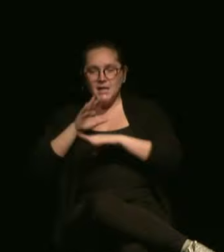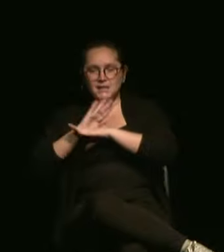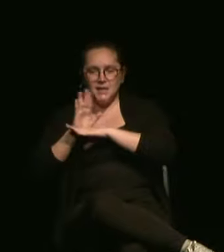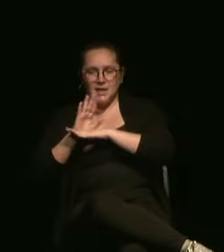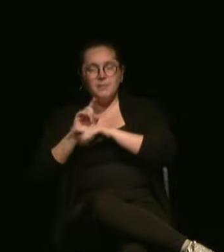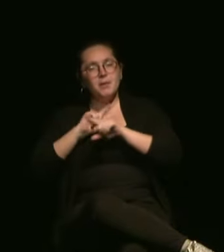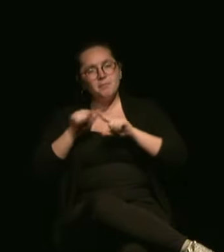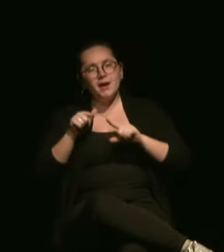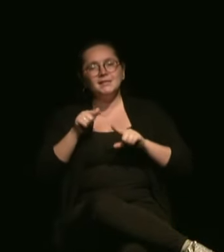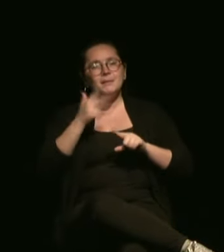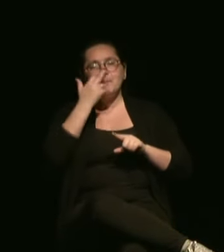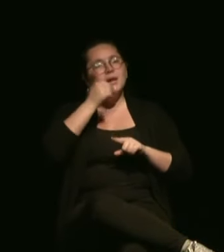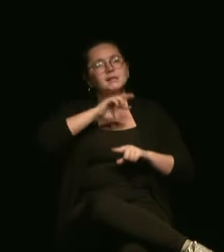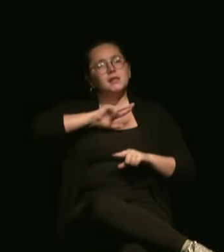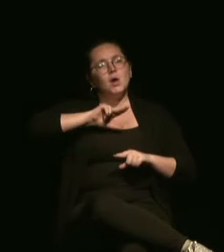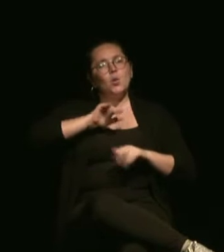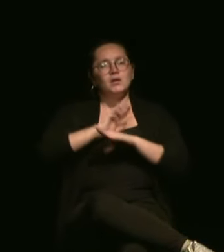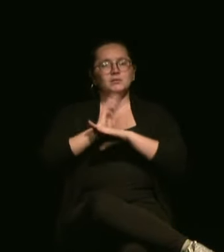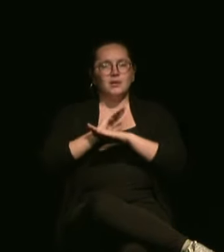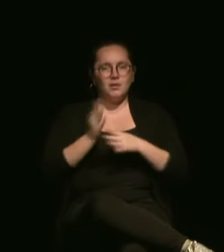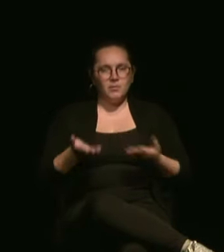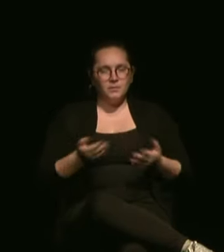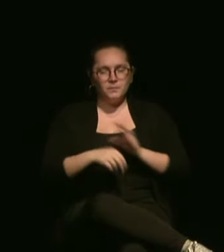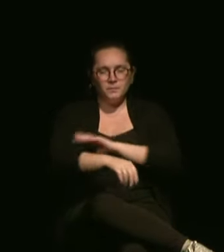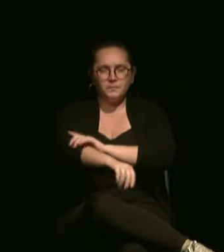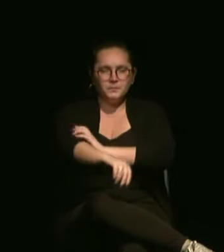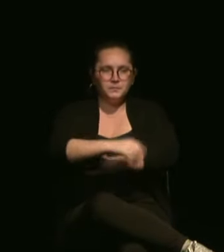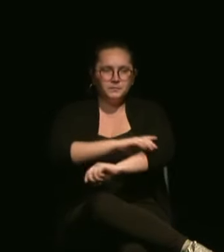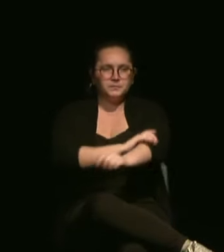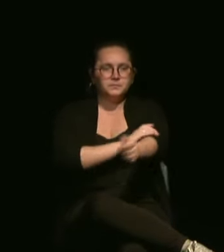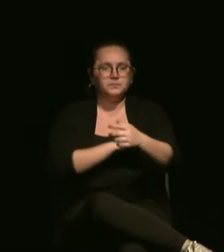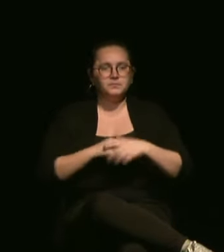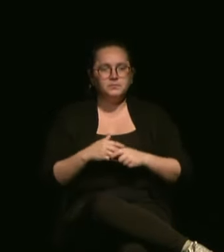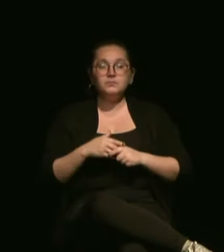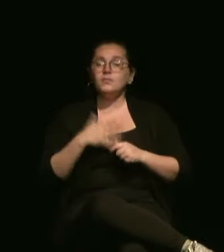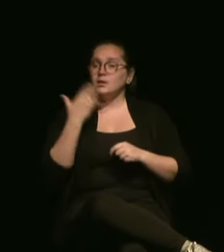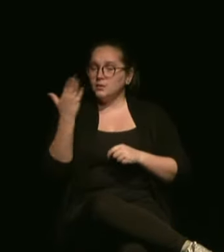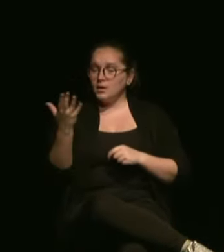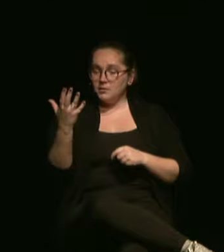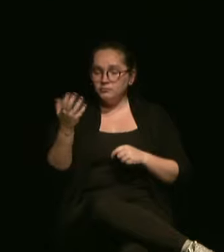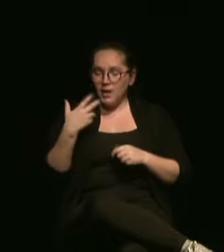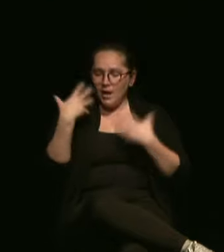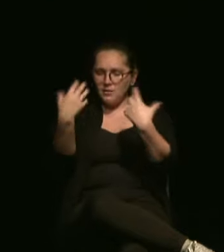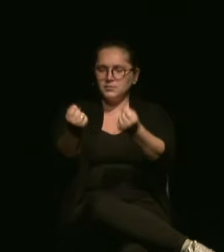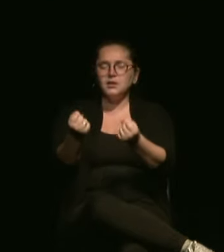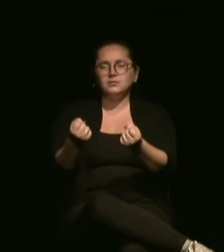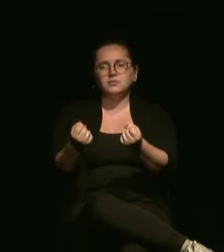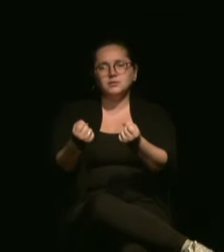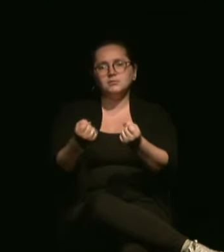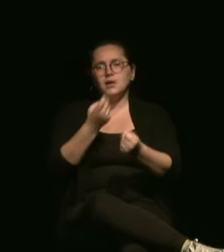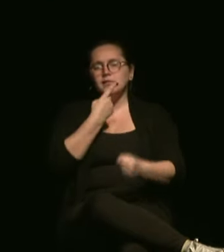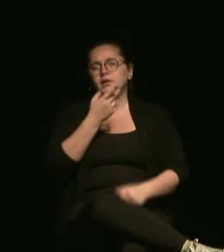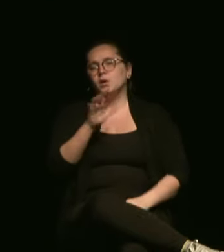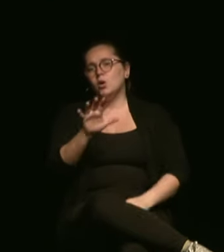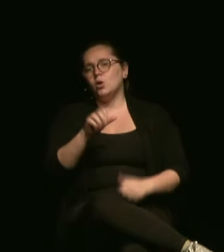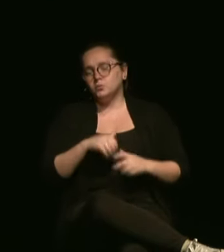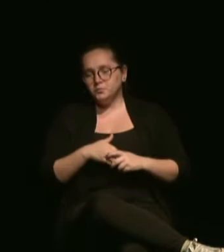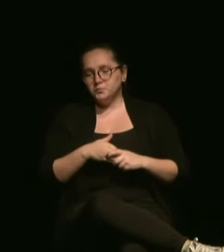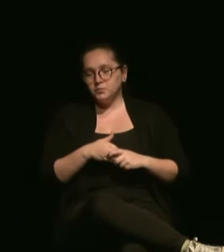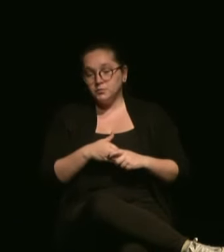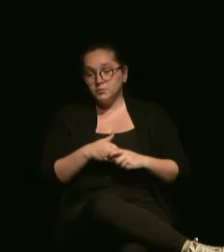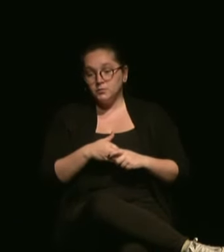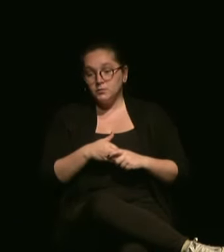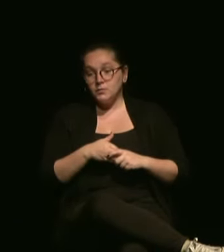Mas, no entanto, ele aceita a aposta, Coutinho, e diz: olha, talvez não